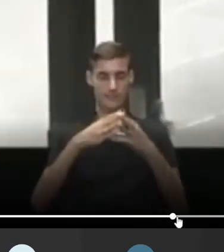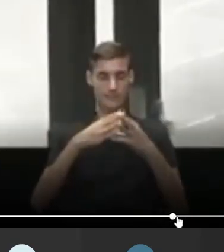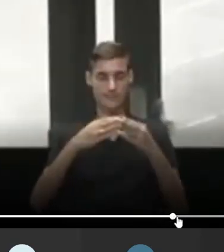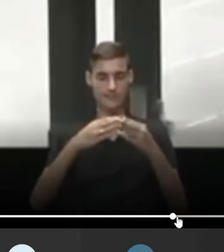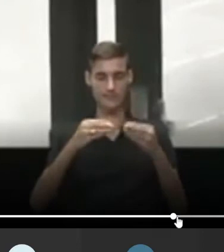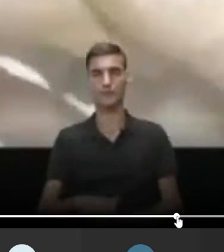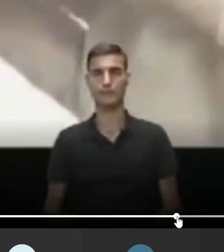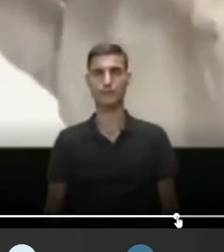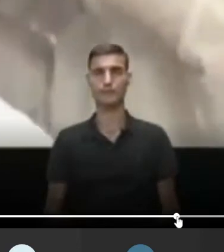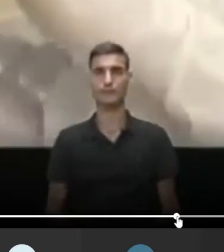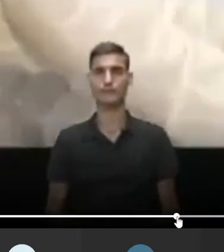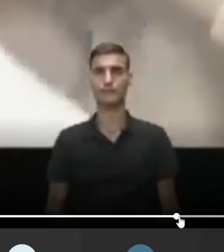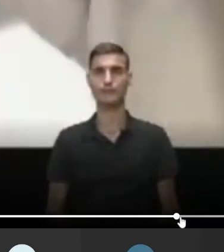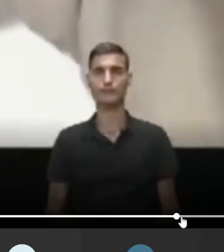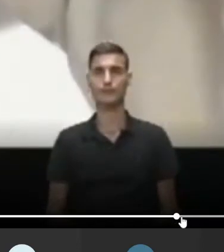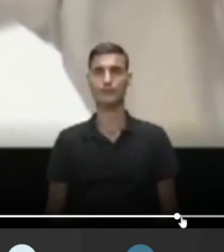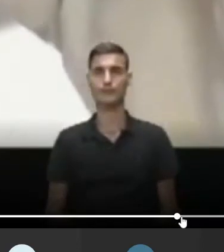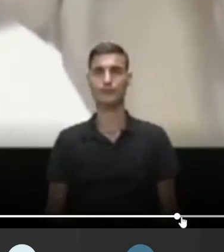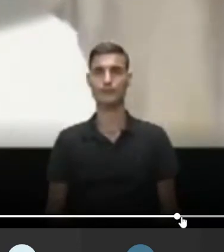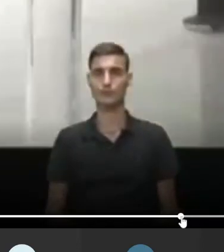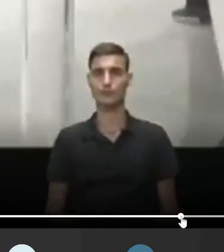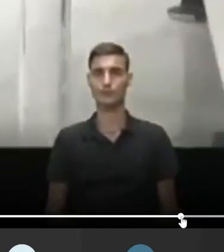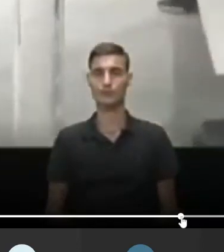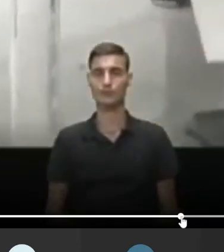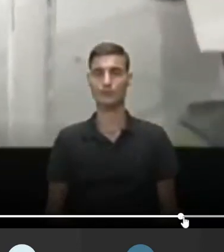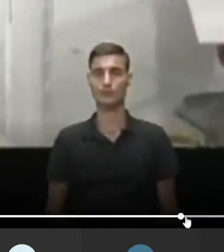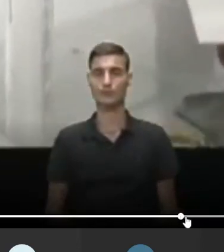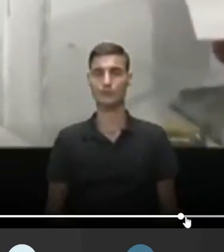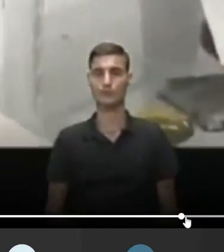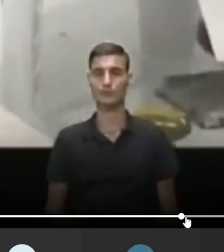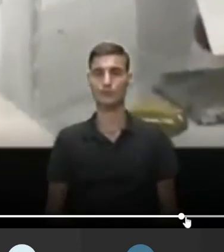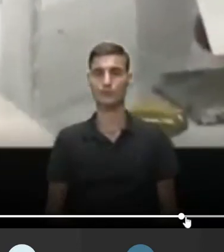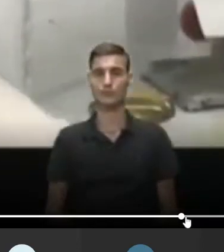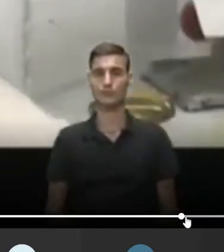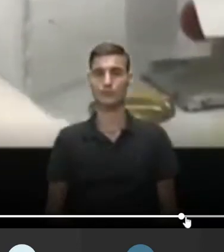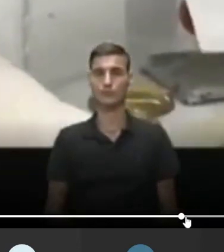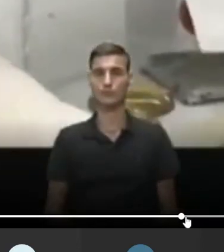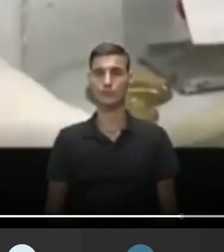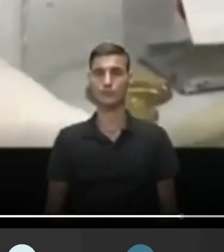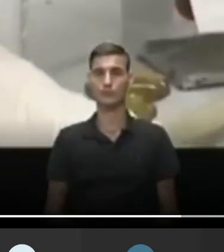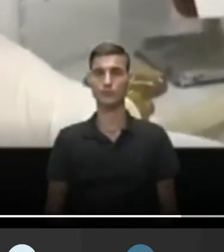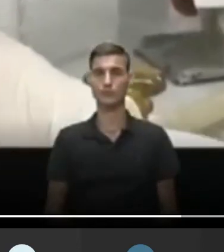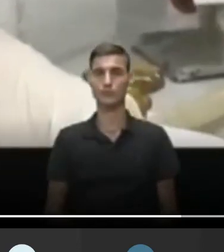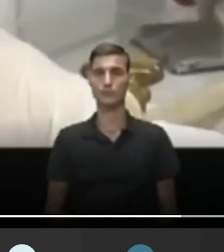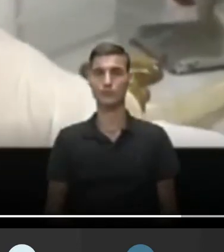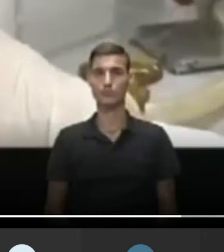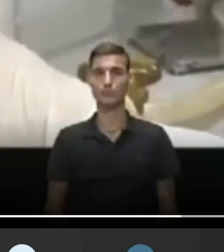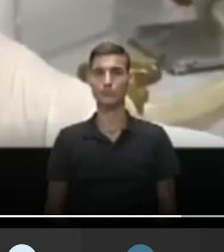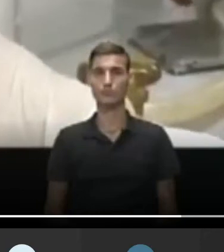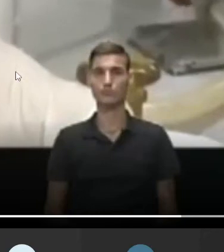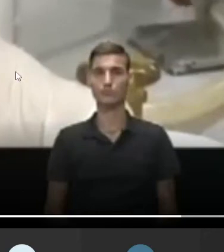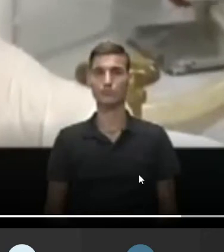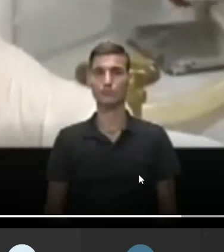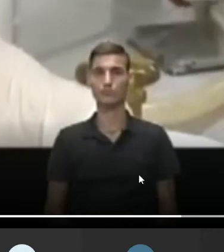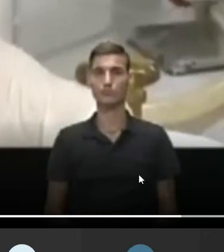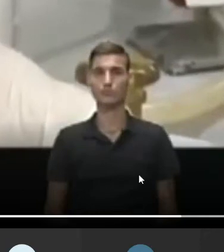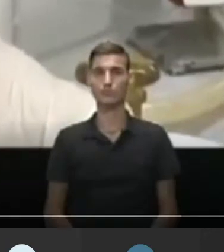Agitar, depois de agitar, colocar na garra, esperar 5 minutos, depois retirar essa